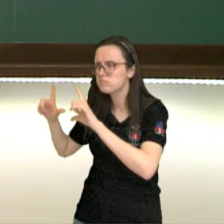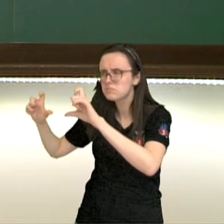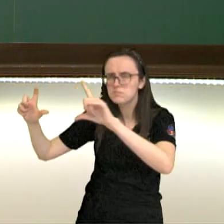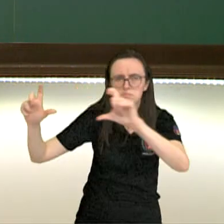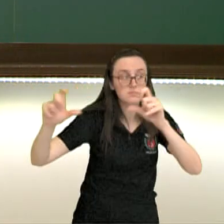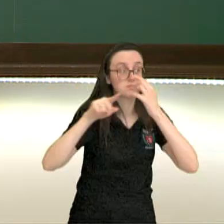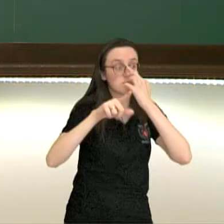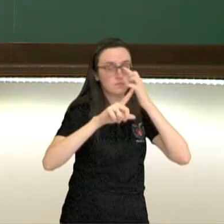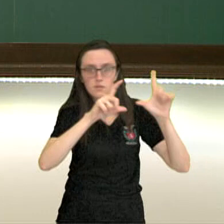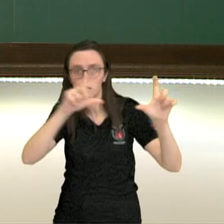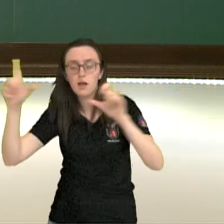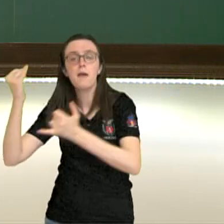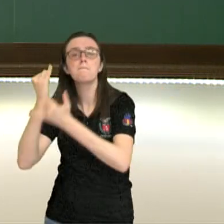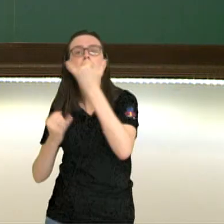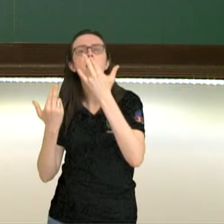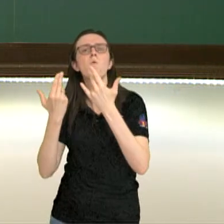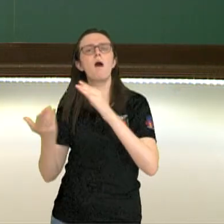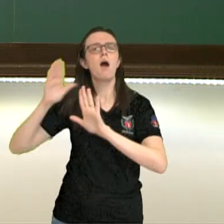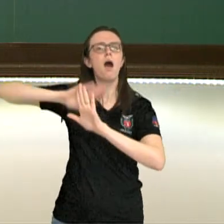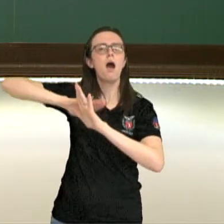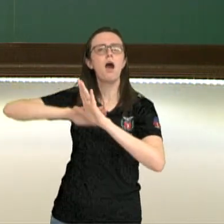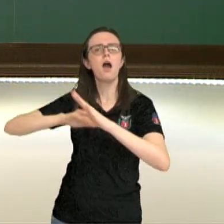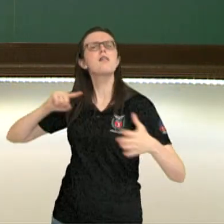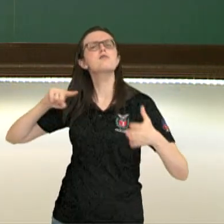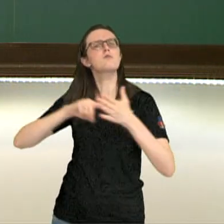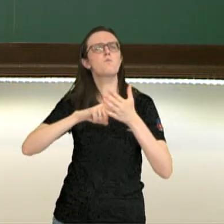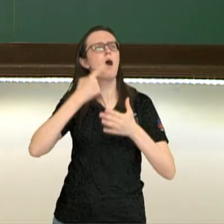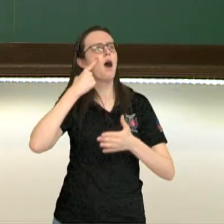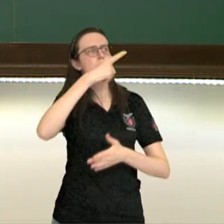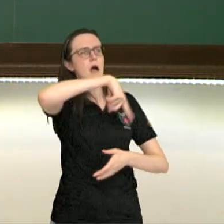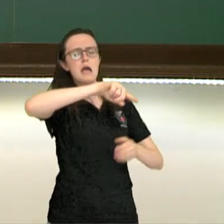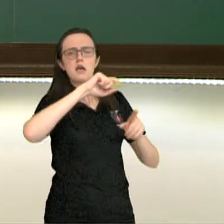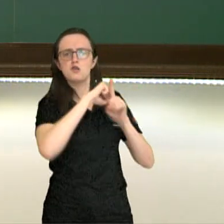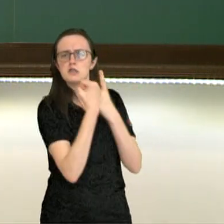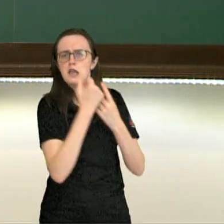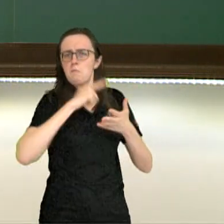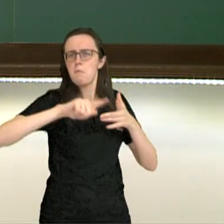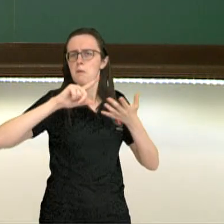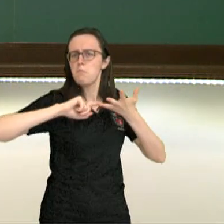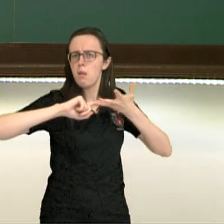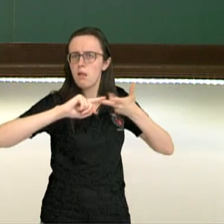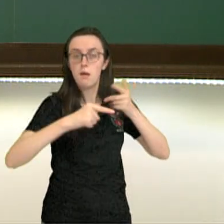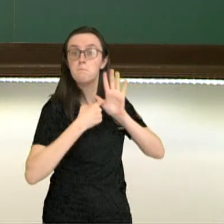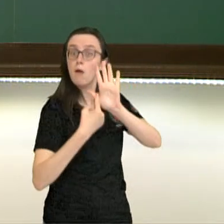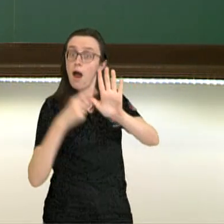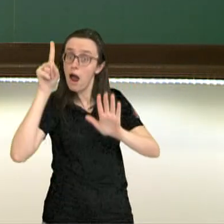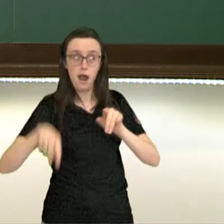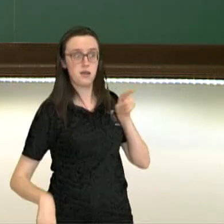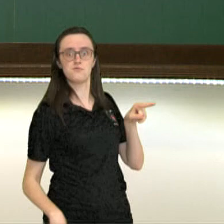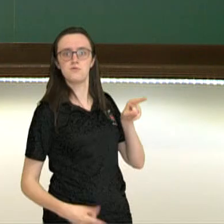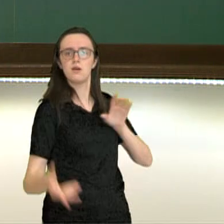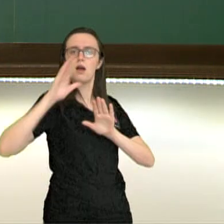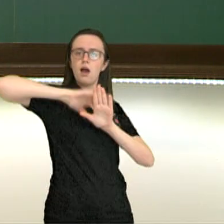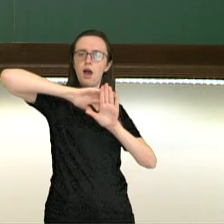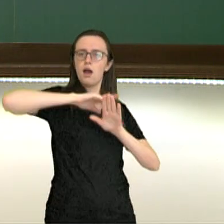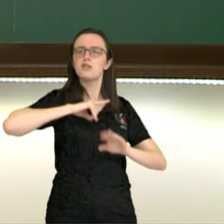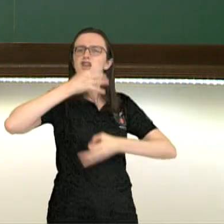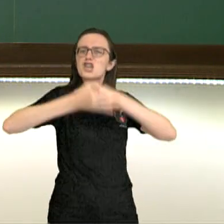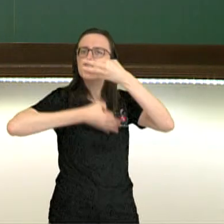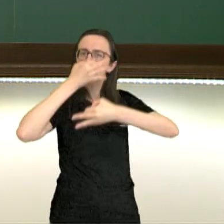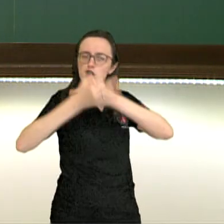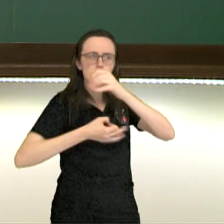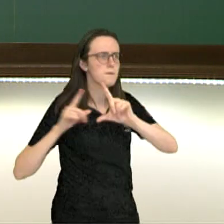que fazem denúncias sociais. Ele fotografa as camadas sociais, né, trazendo um novo